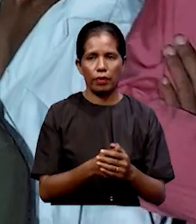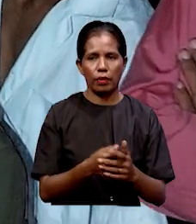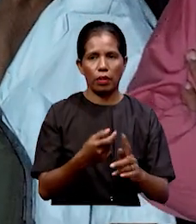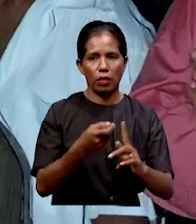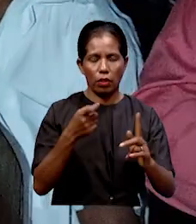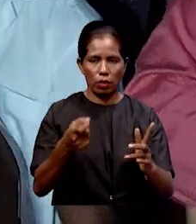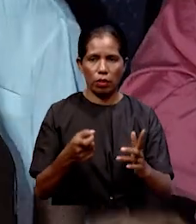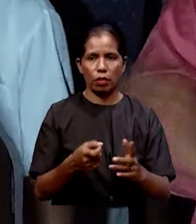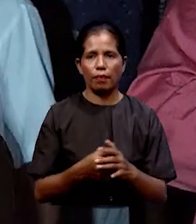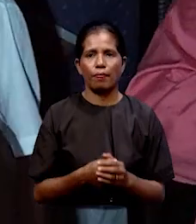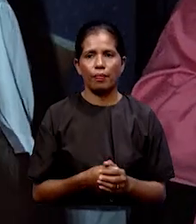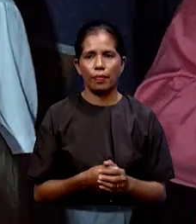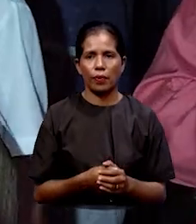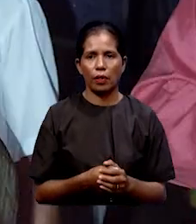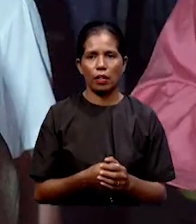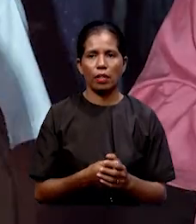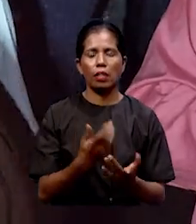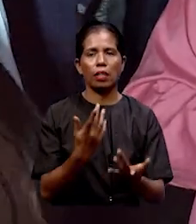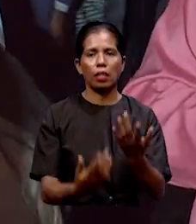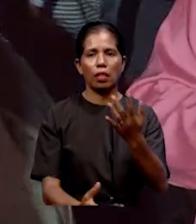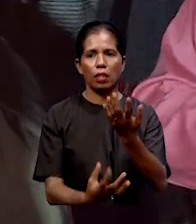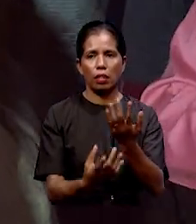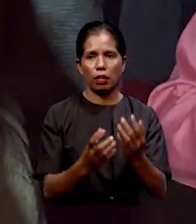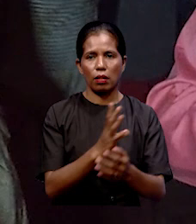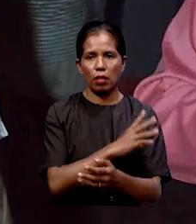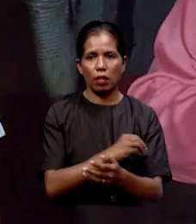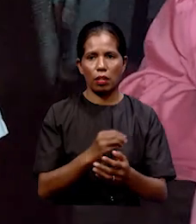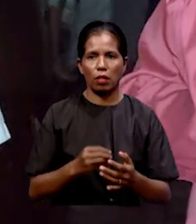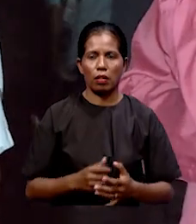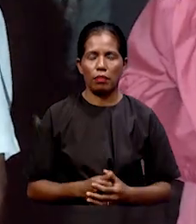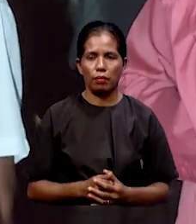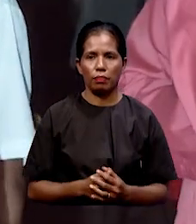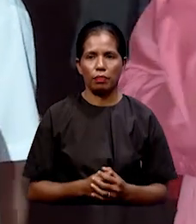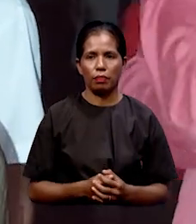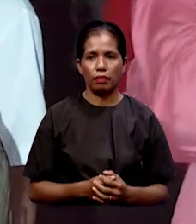que tem também, né, usa ali energia do mundo para acontecer.